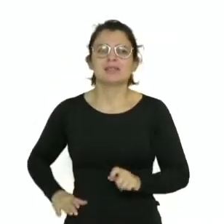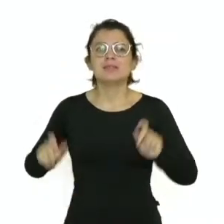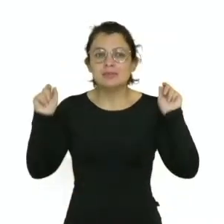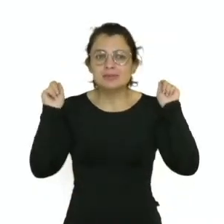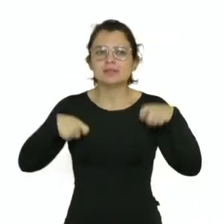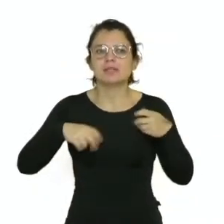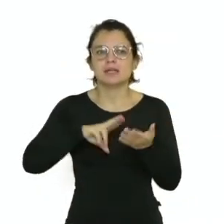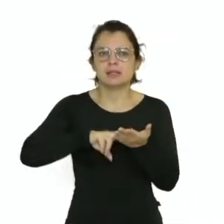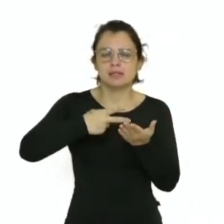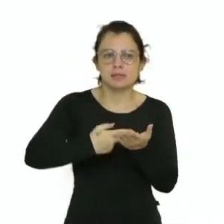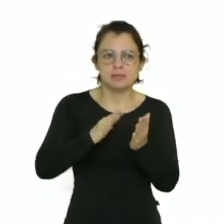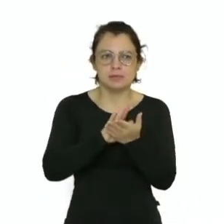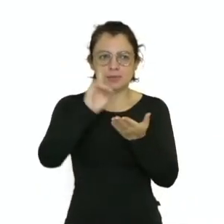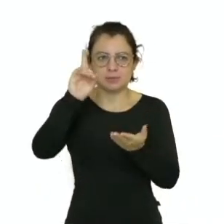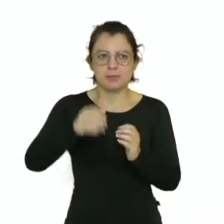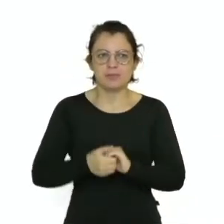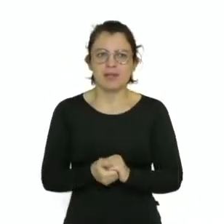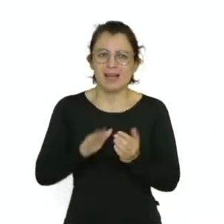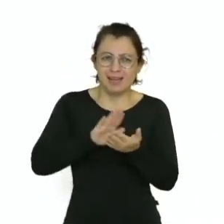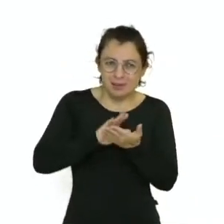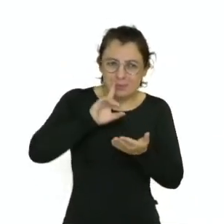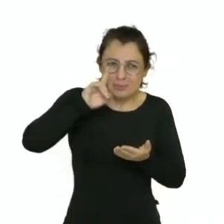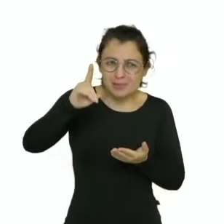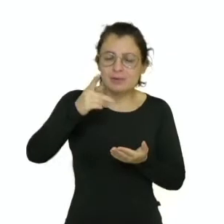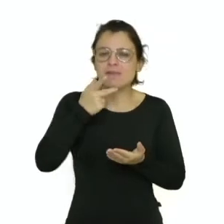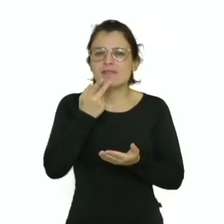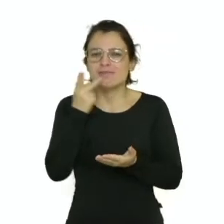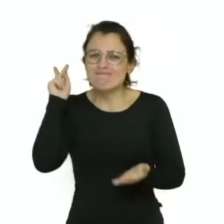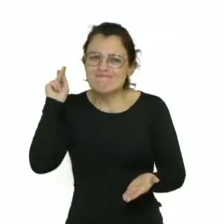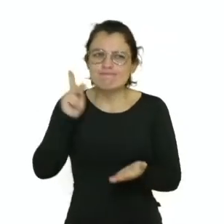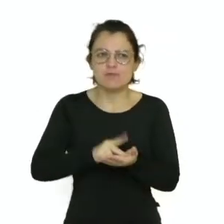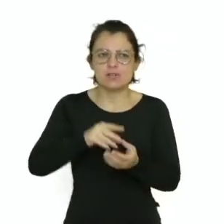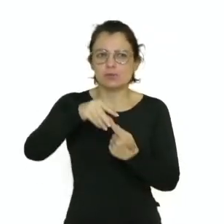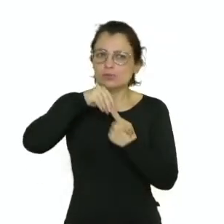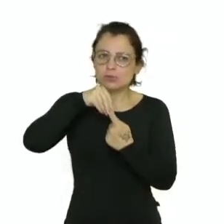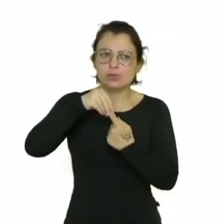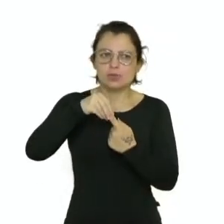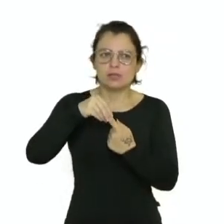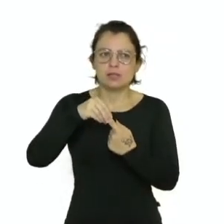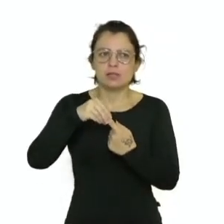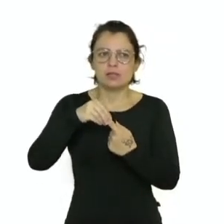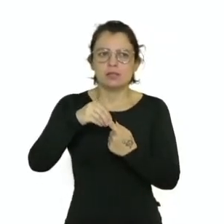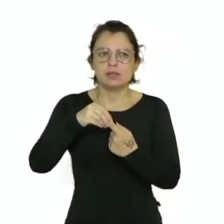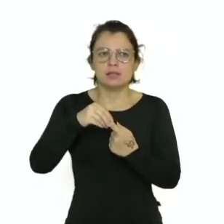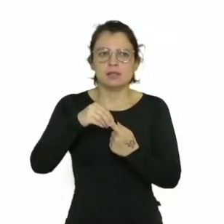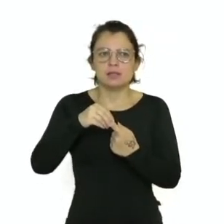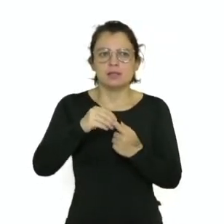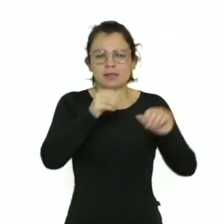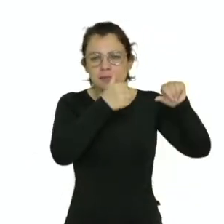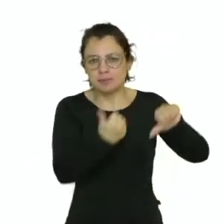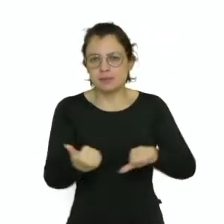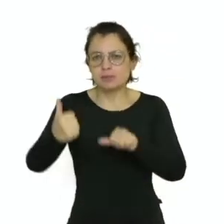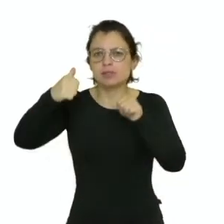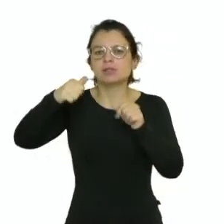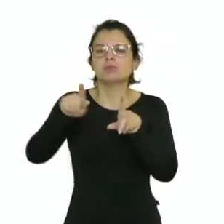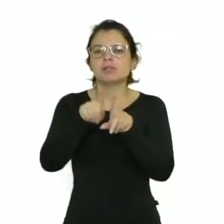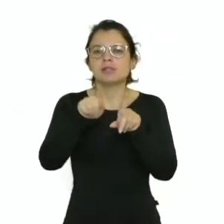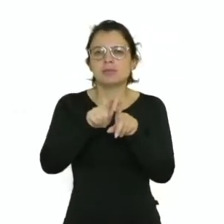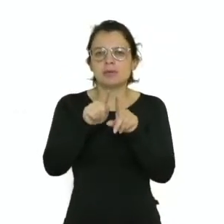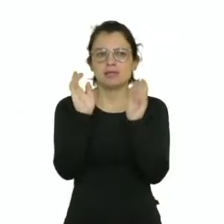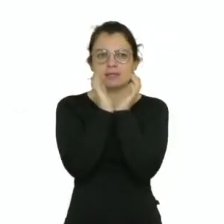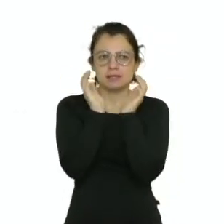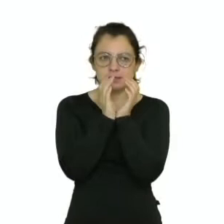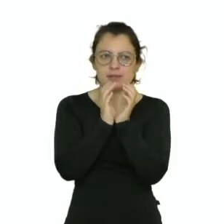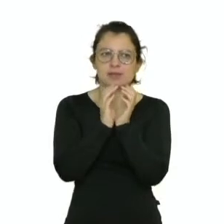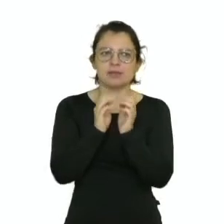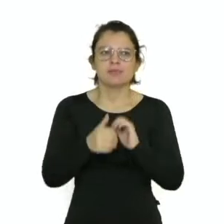Bíblia. A Bíblia é a única fonte da verdade. Sacramentos, batismo e Eucaristia.